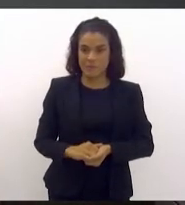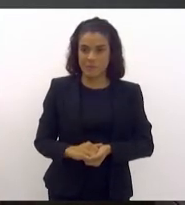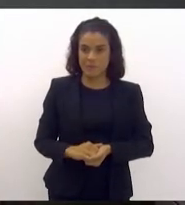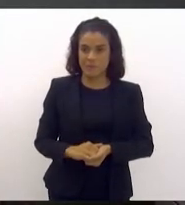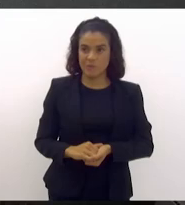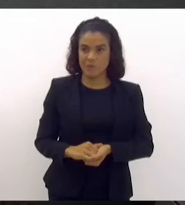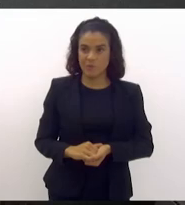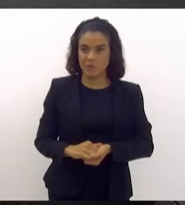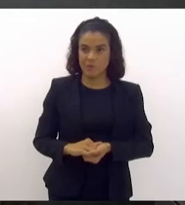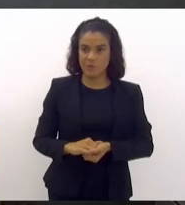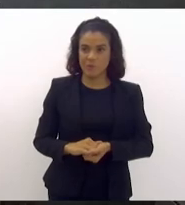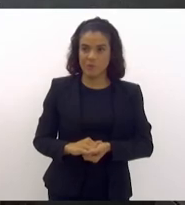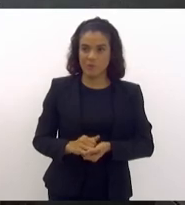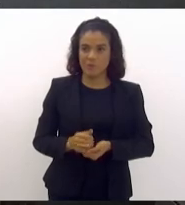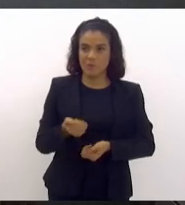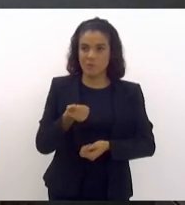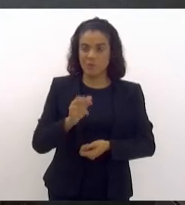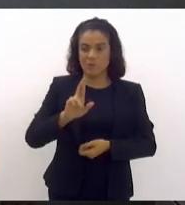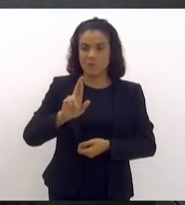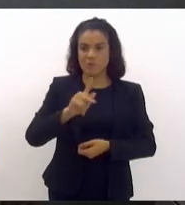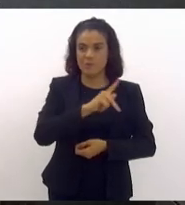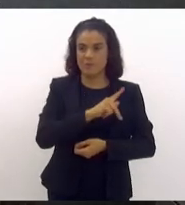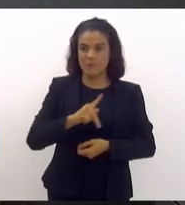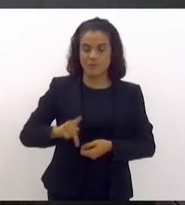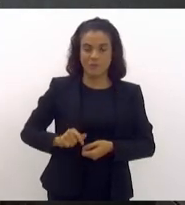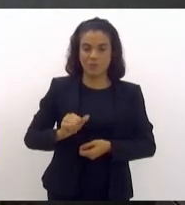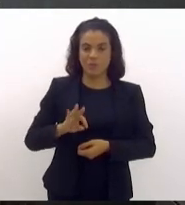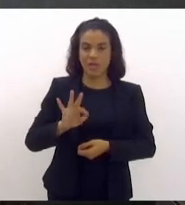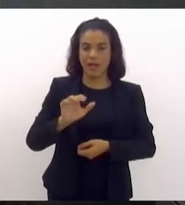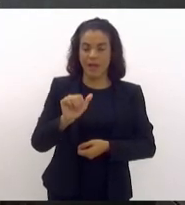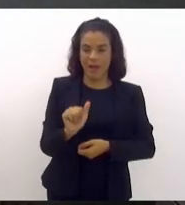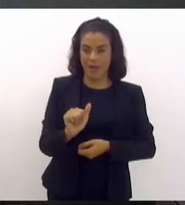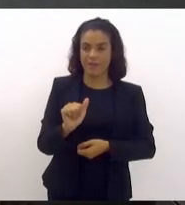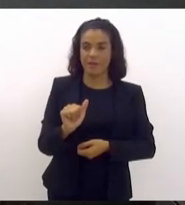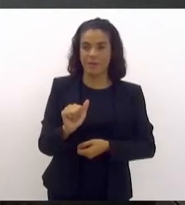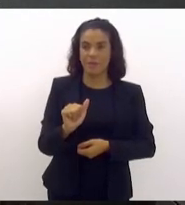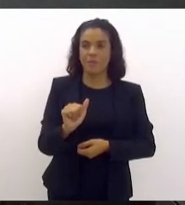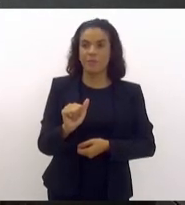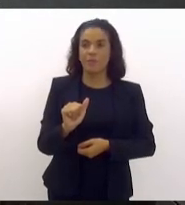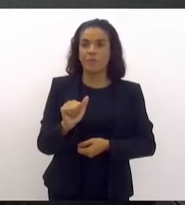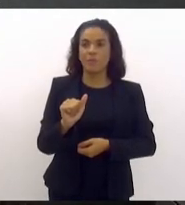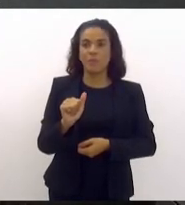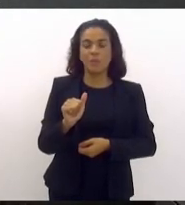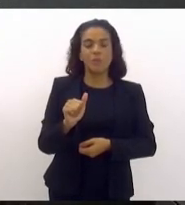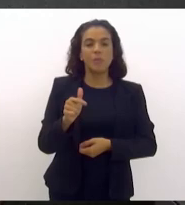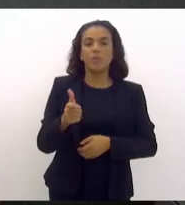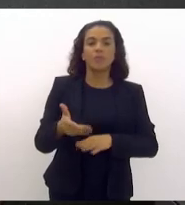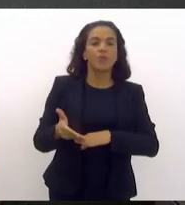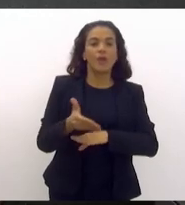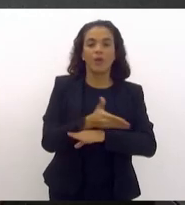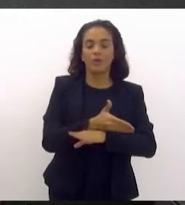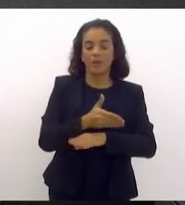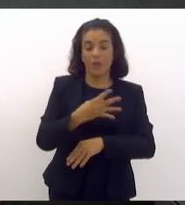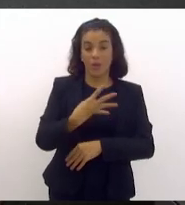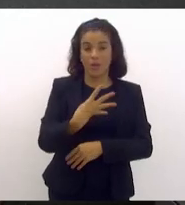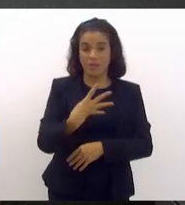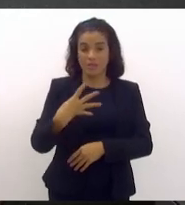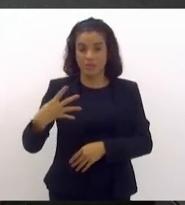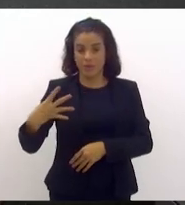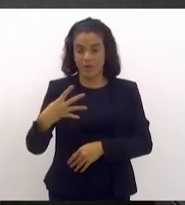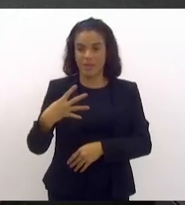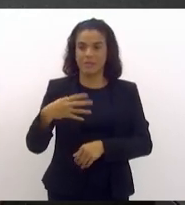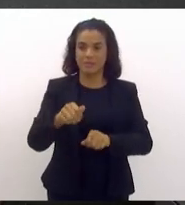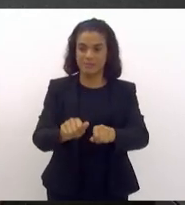anterior senhor presidente a ata refrente com exatidão ocorrido na 94ª